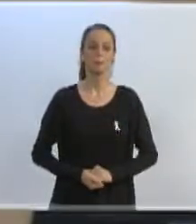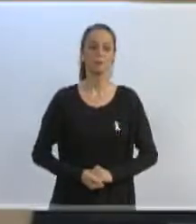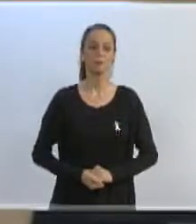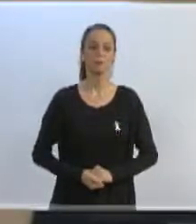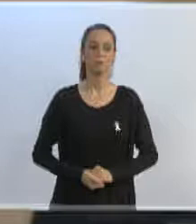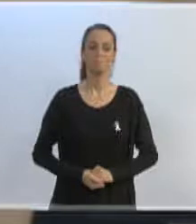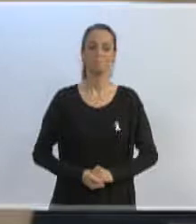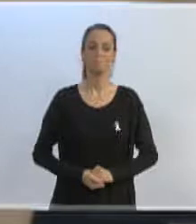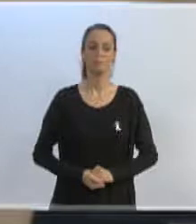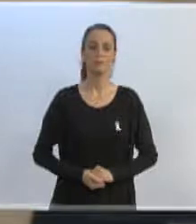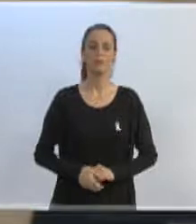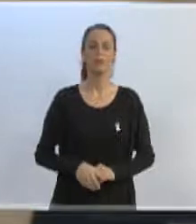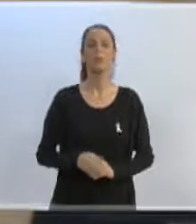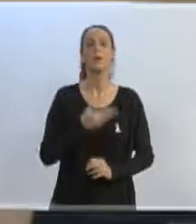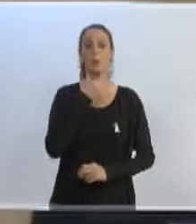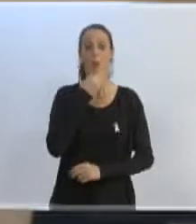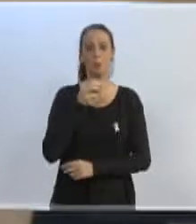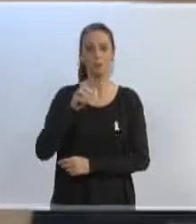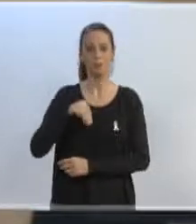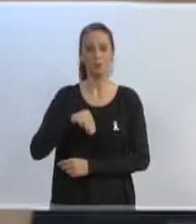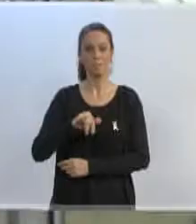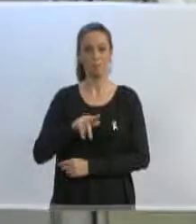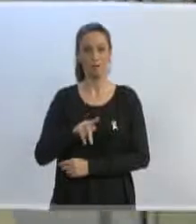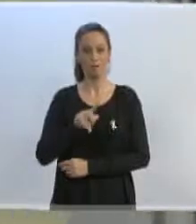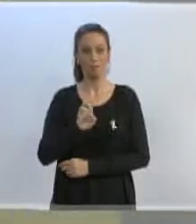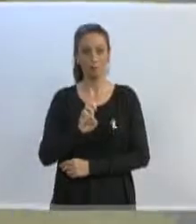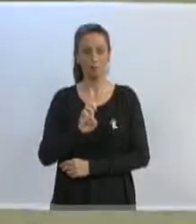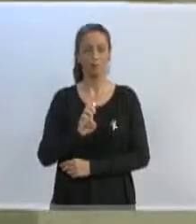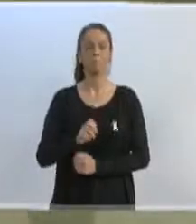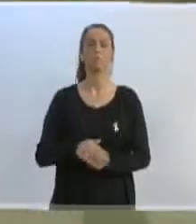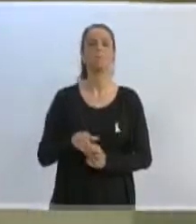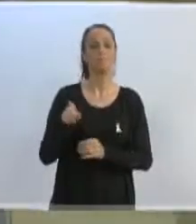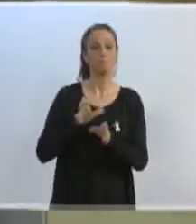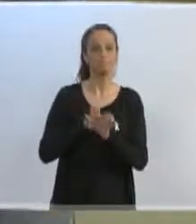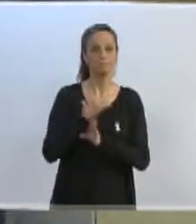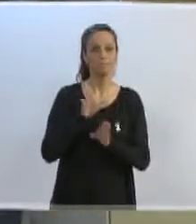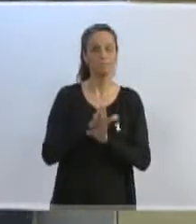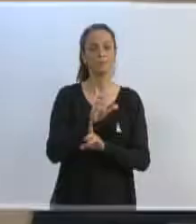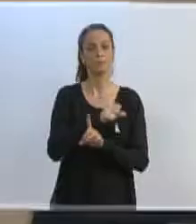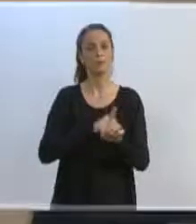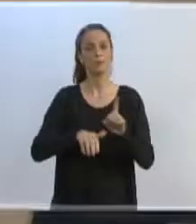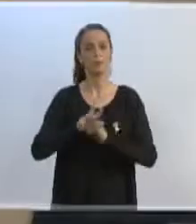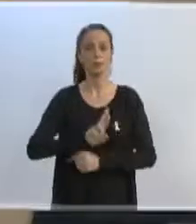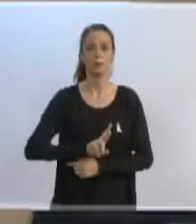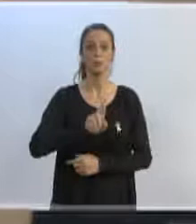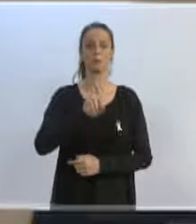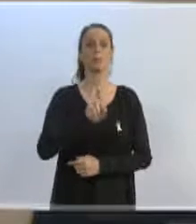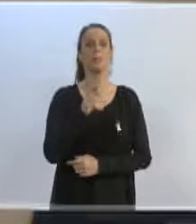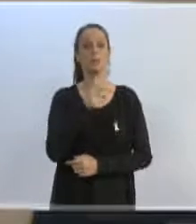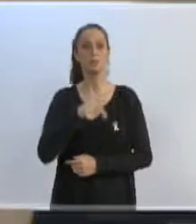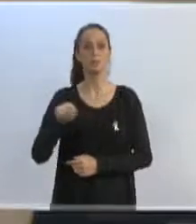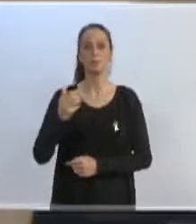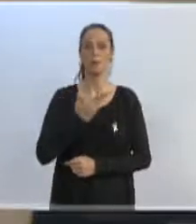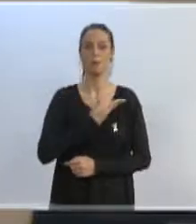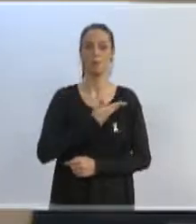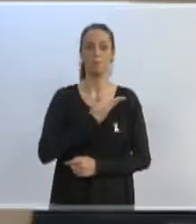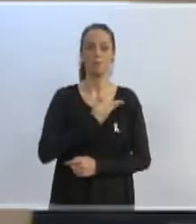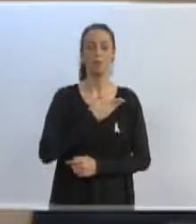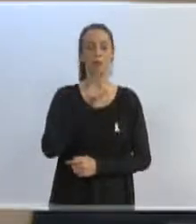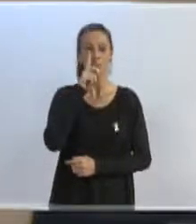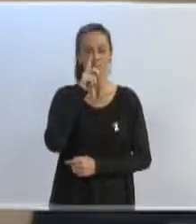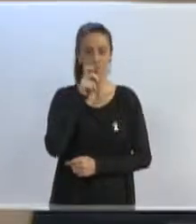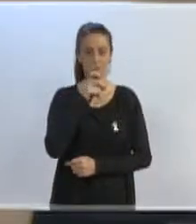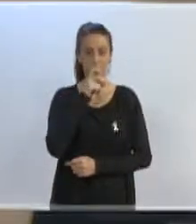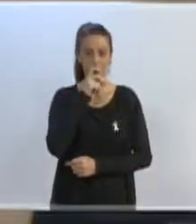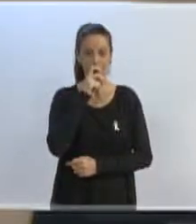O senhor Mike Moretti, orientador social, representando a Associação de Amigos, Pais e